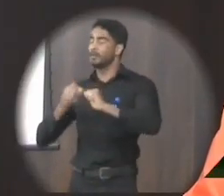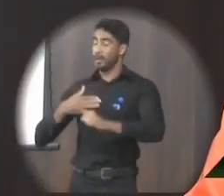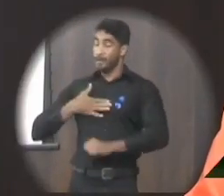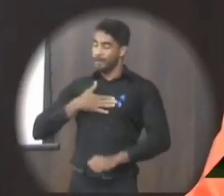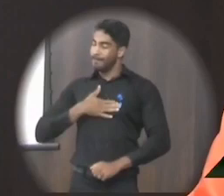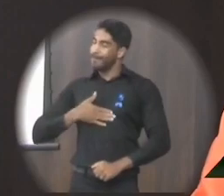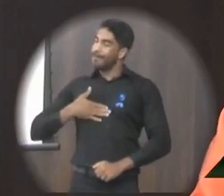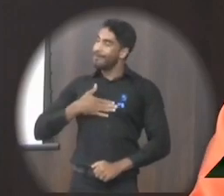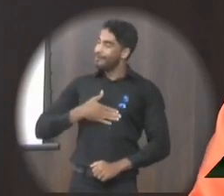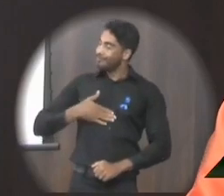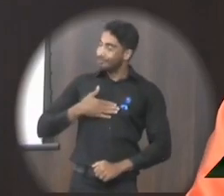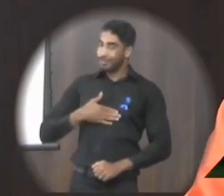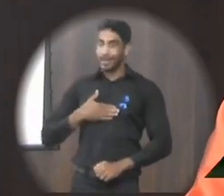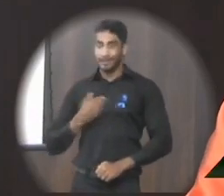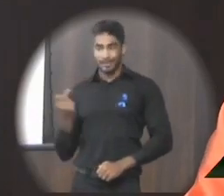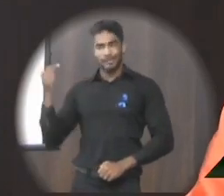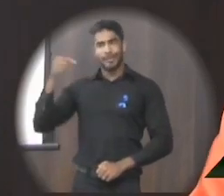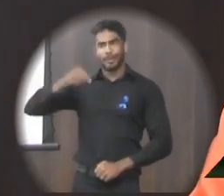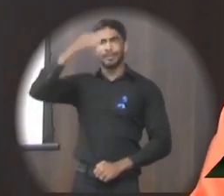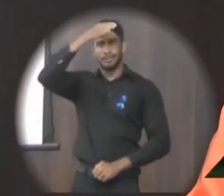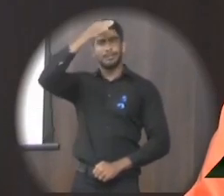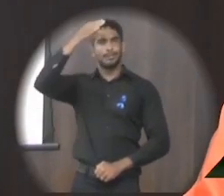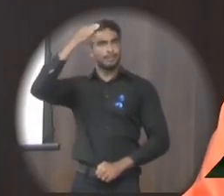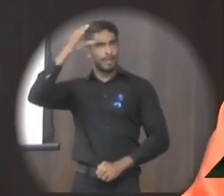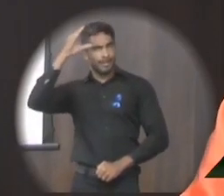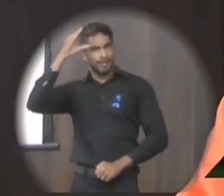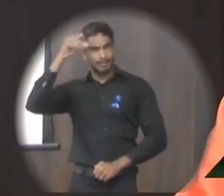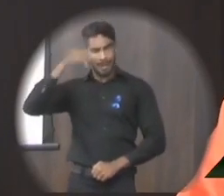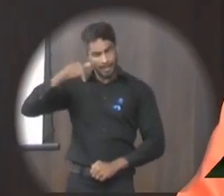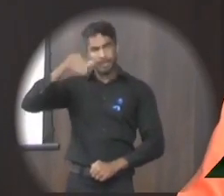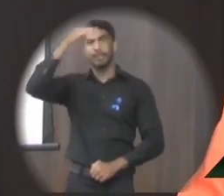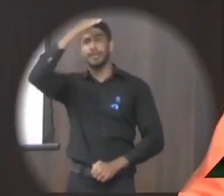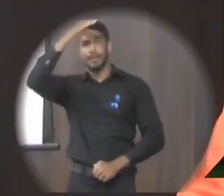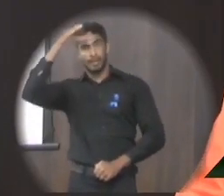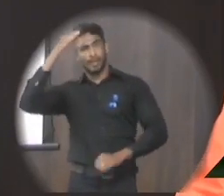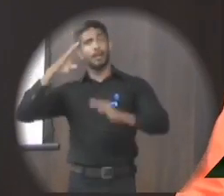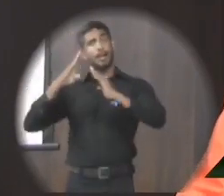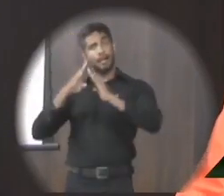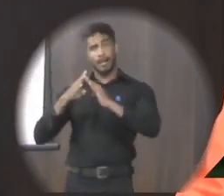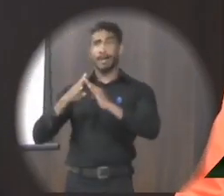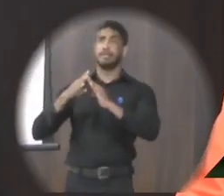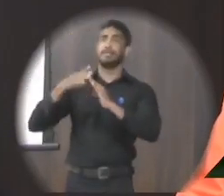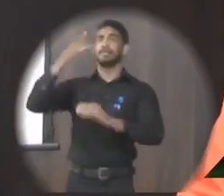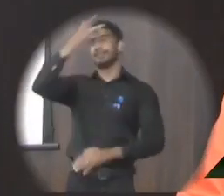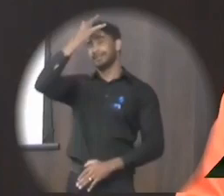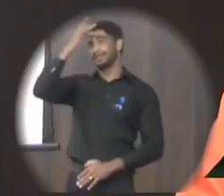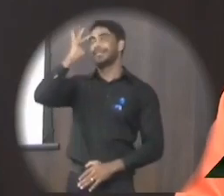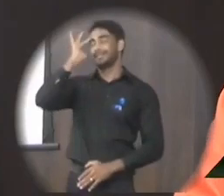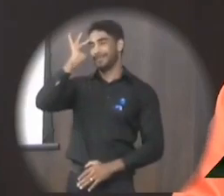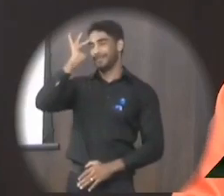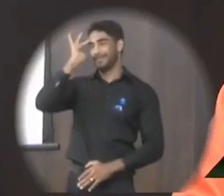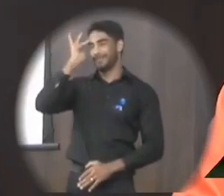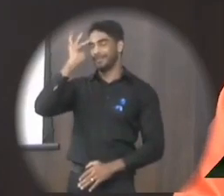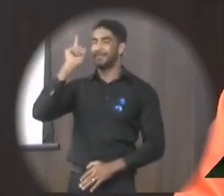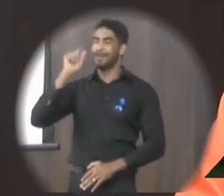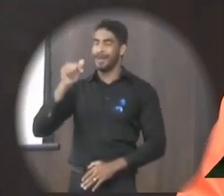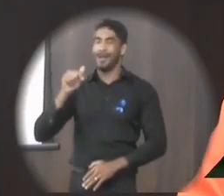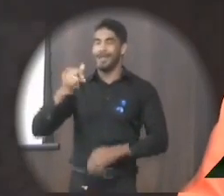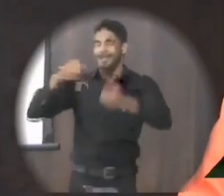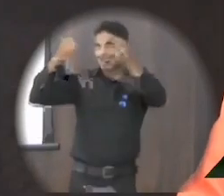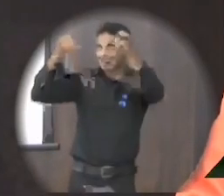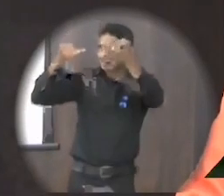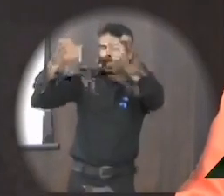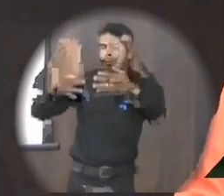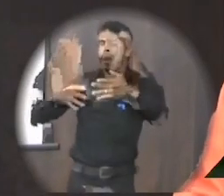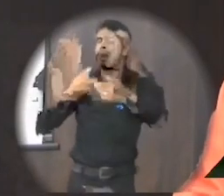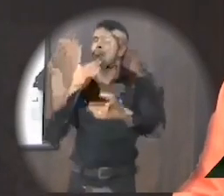prazer enorme estar nessa casa, a casa do povo, de onde é emanada todas as vontades e